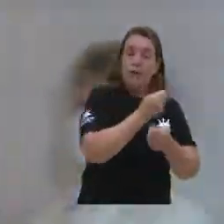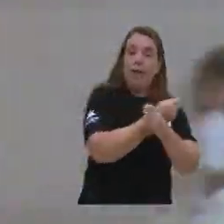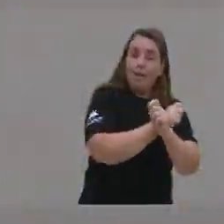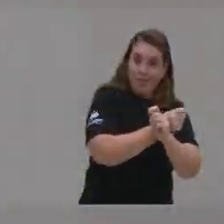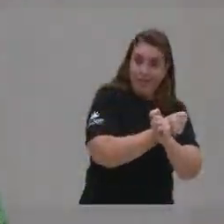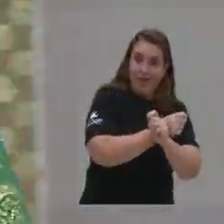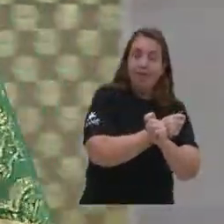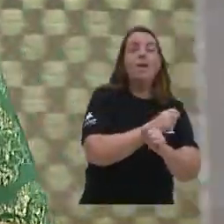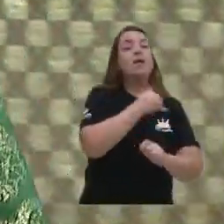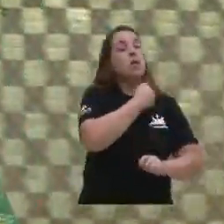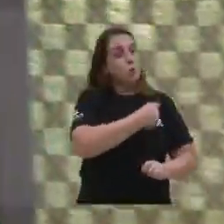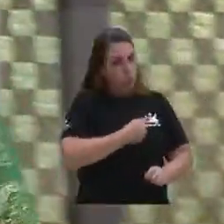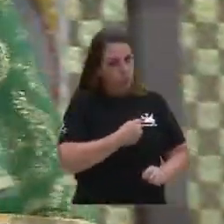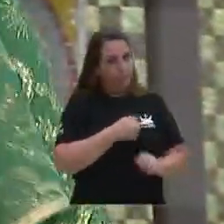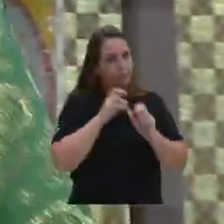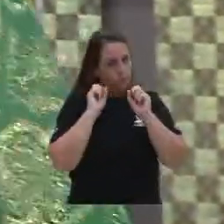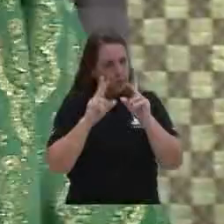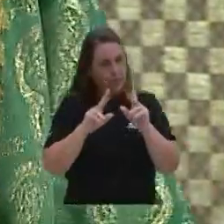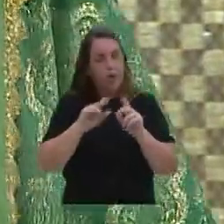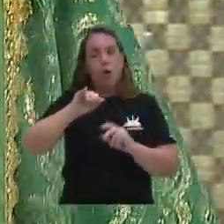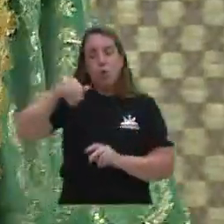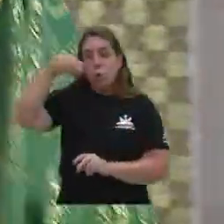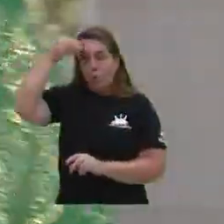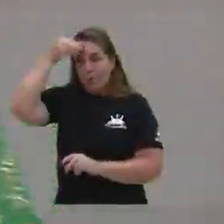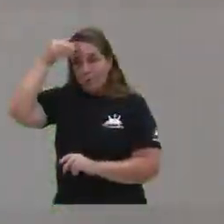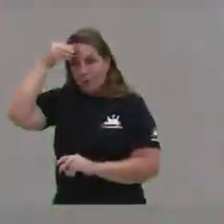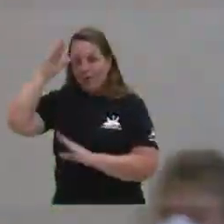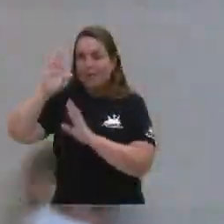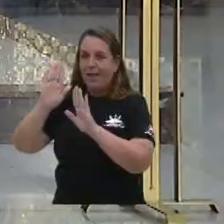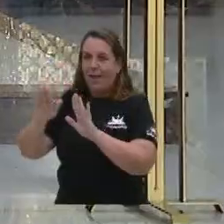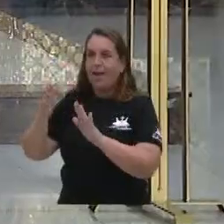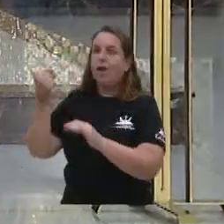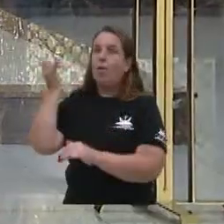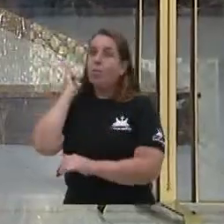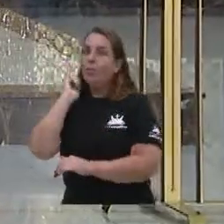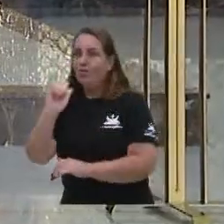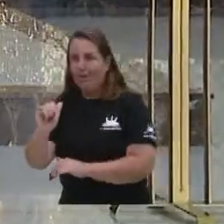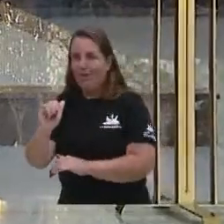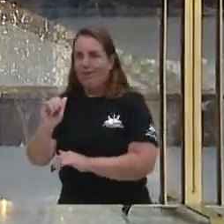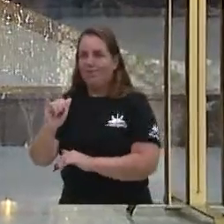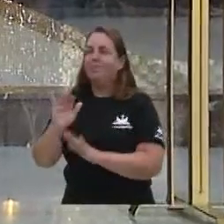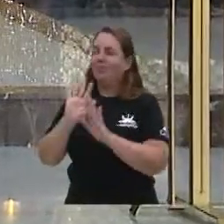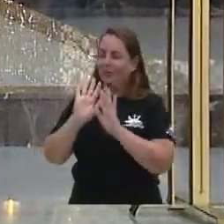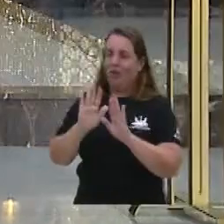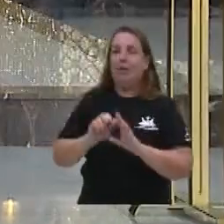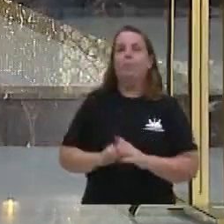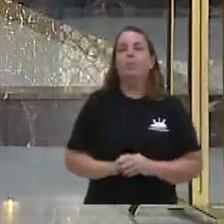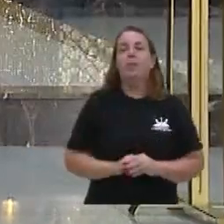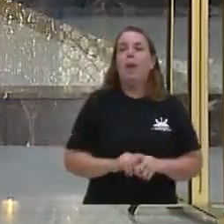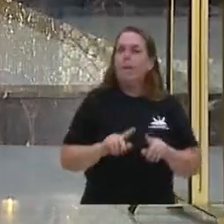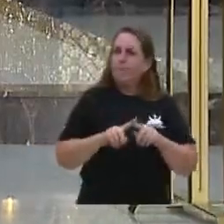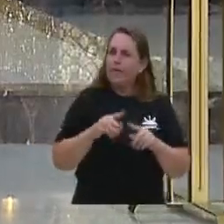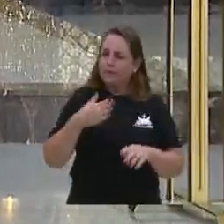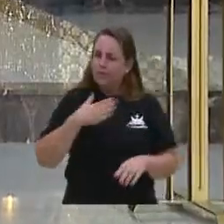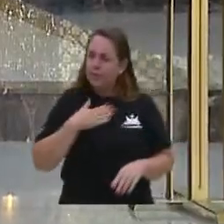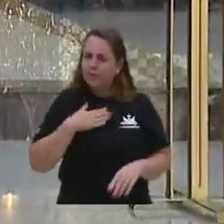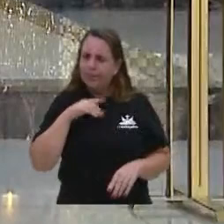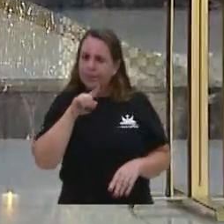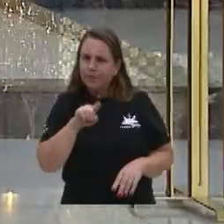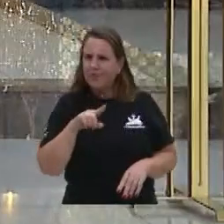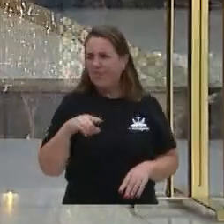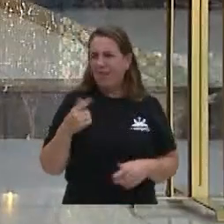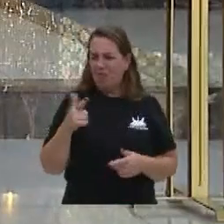Papa Bento XVI, e isso vale para mim e para você batizado. Não há cristãos